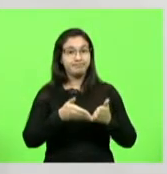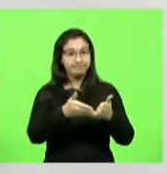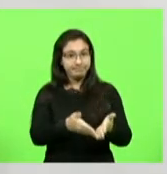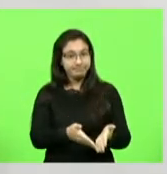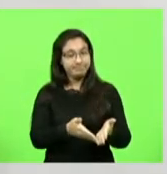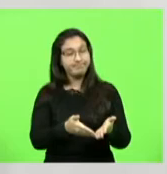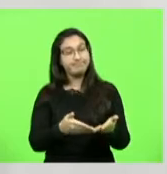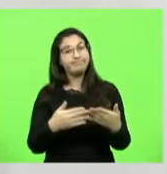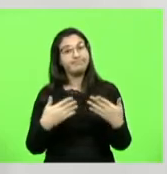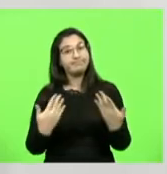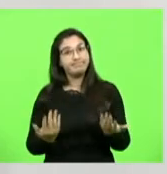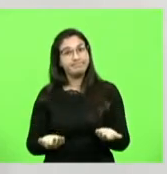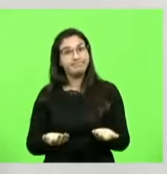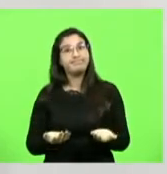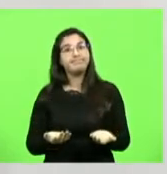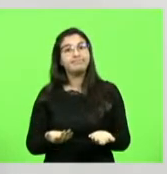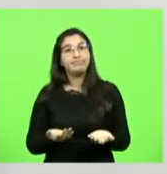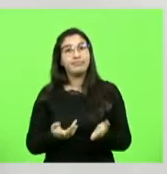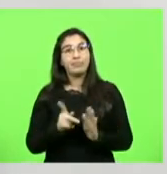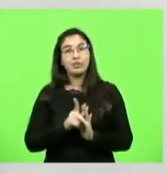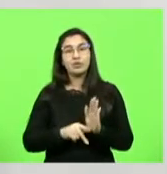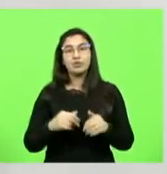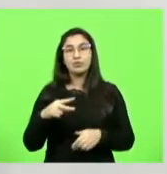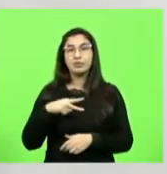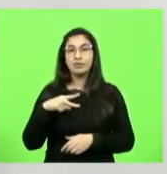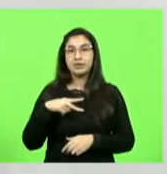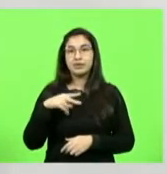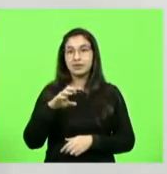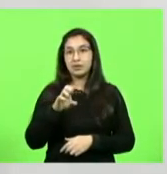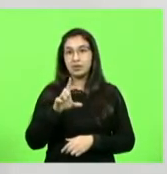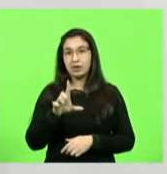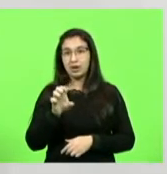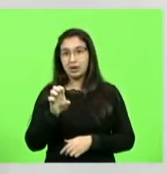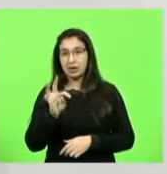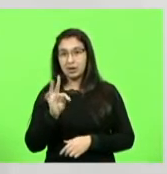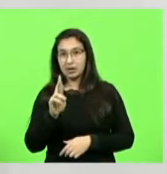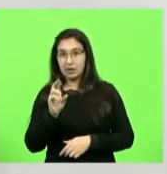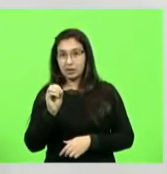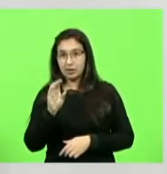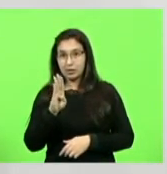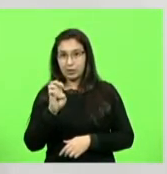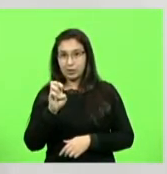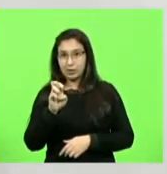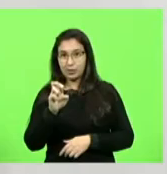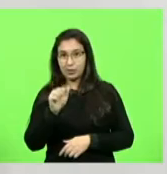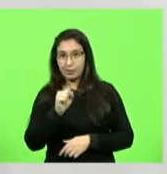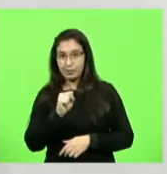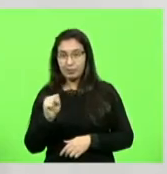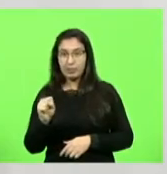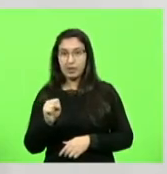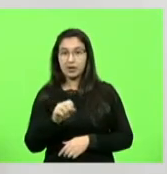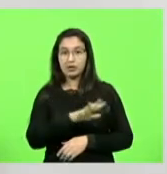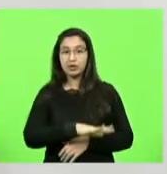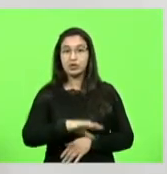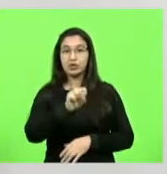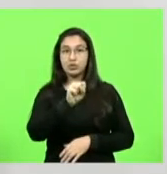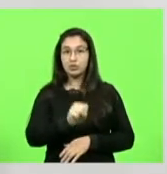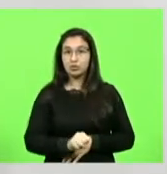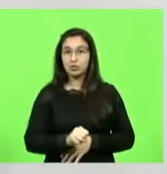Recentemente, no projeto de privatização da Eletrobras, região sul, totalmente prejudicada.